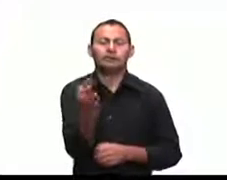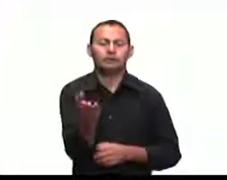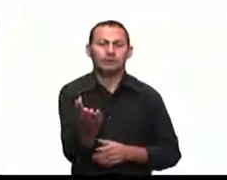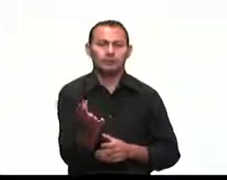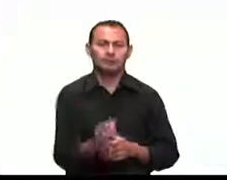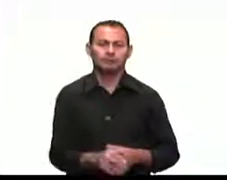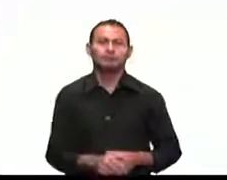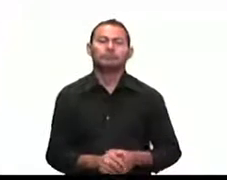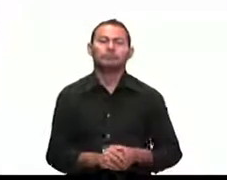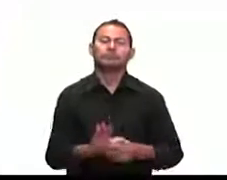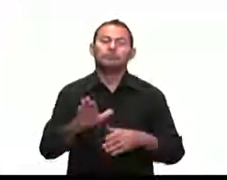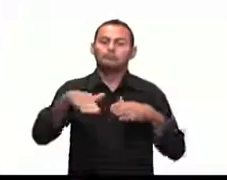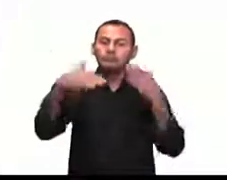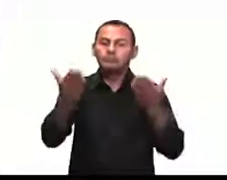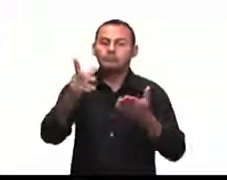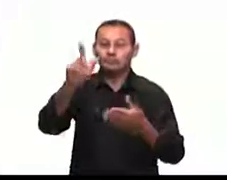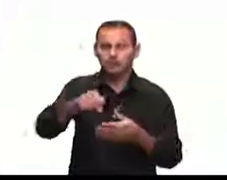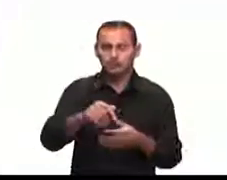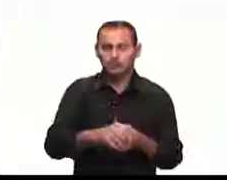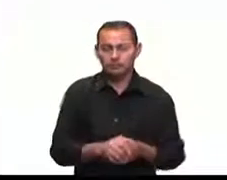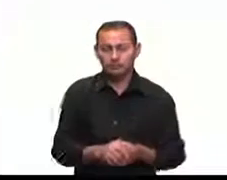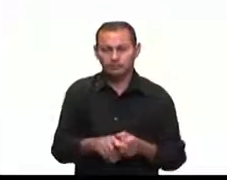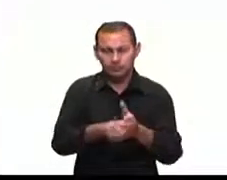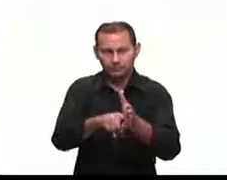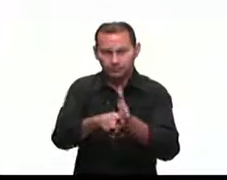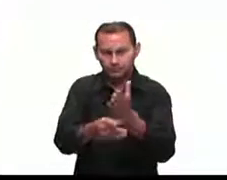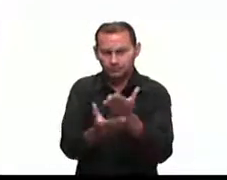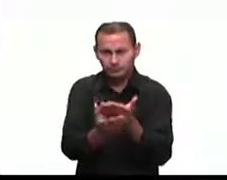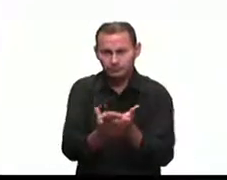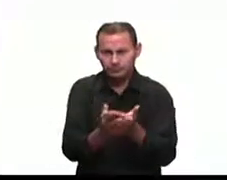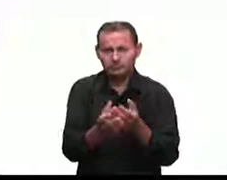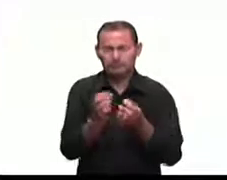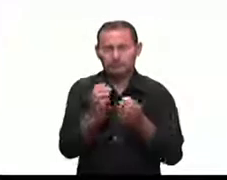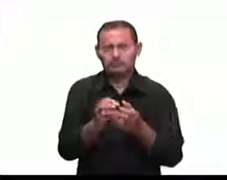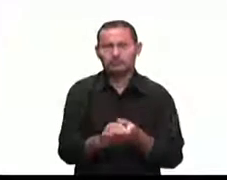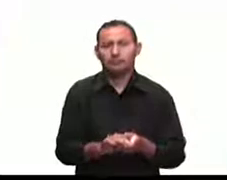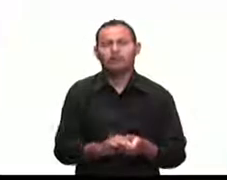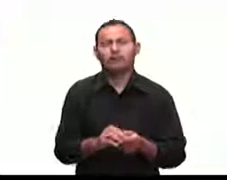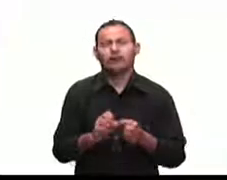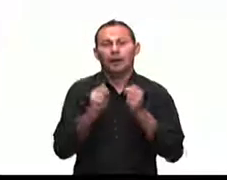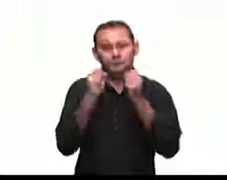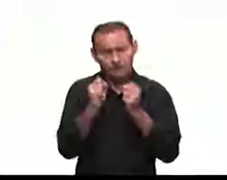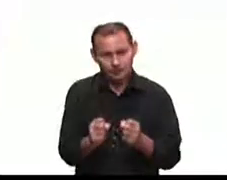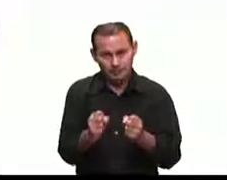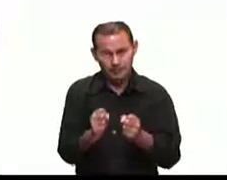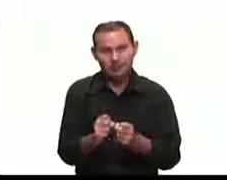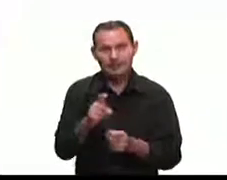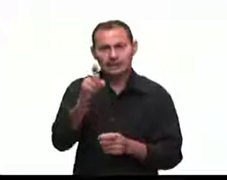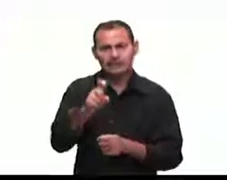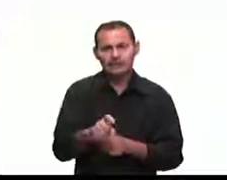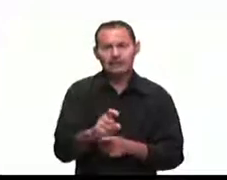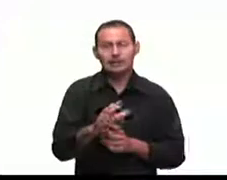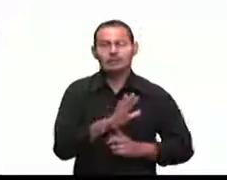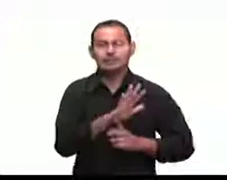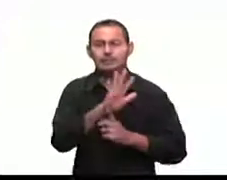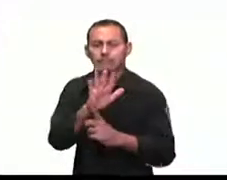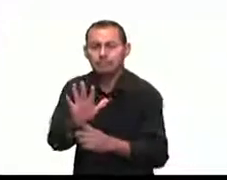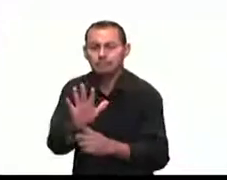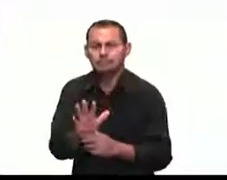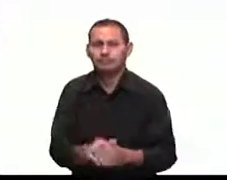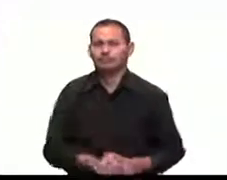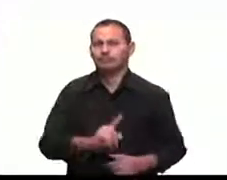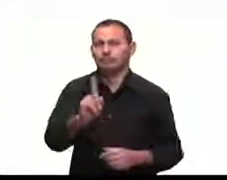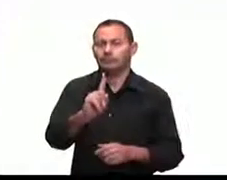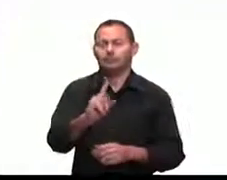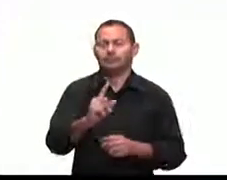quantitativa. E quando ela é, né, uma pesquisa quantitativa, ela pode, então, ser uma amostra